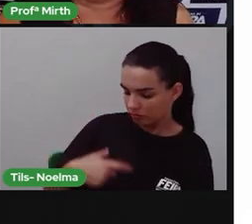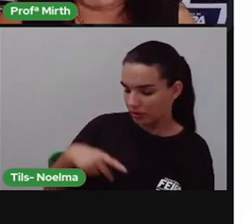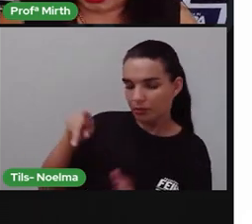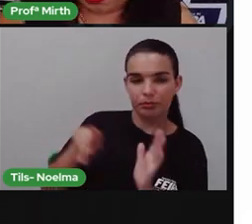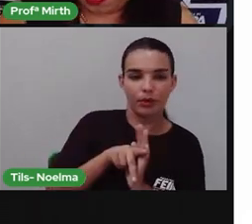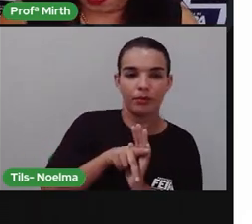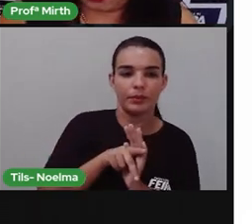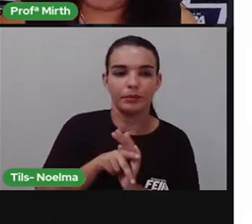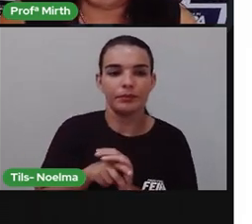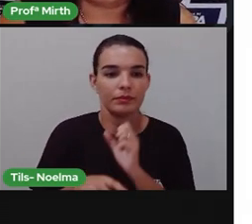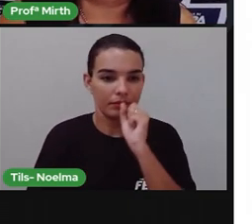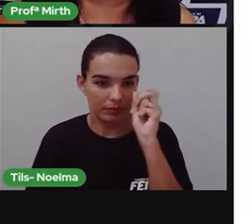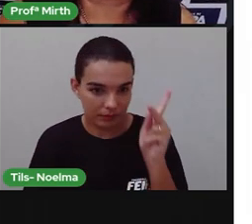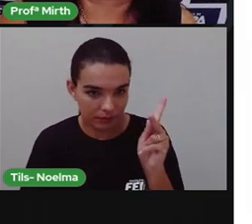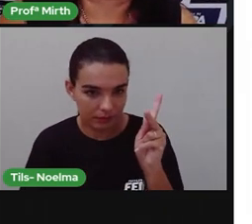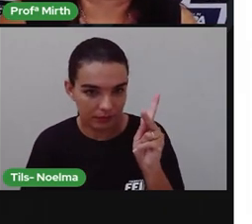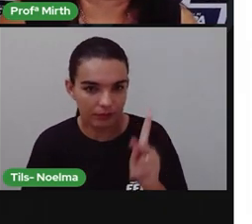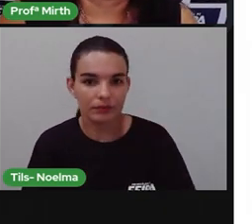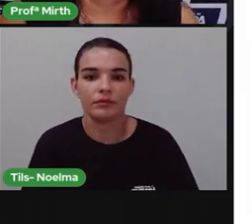Certo?